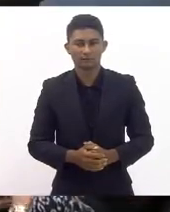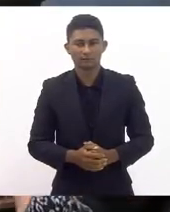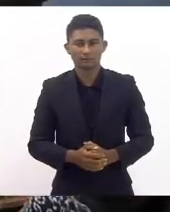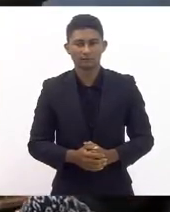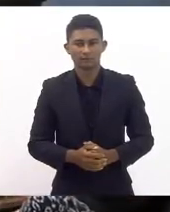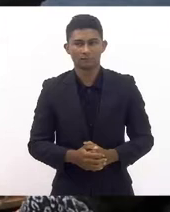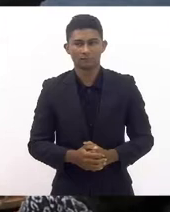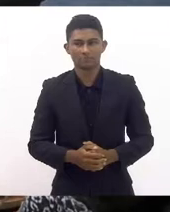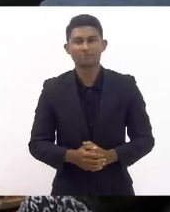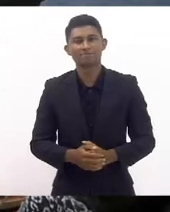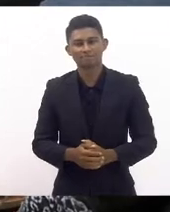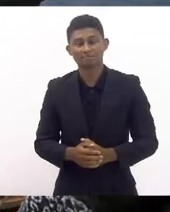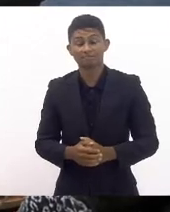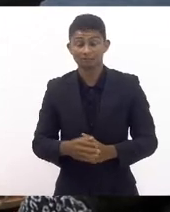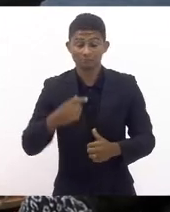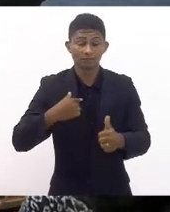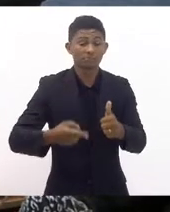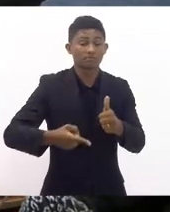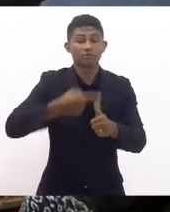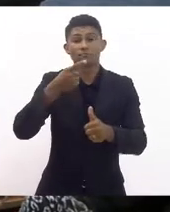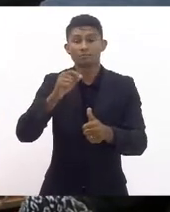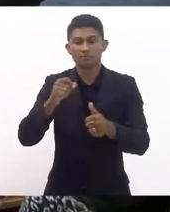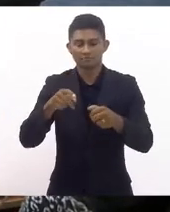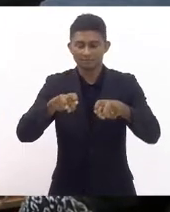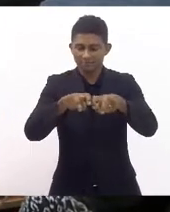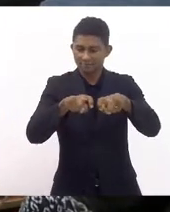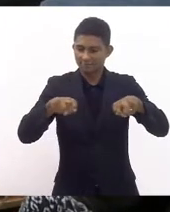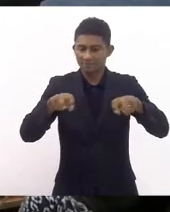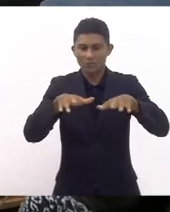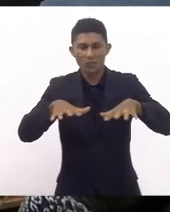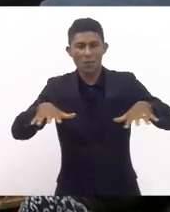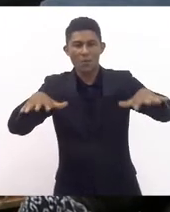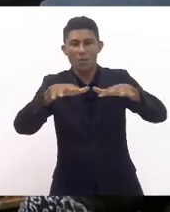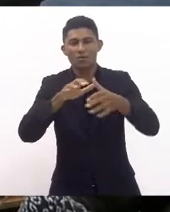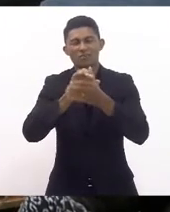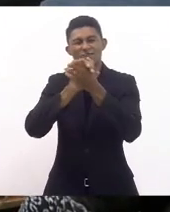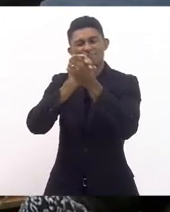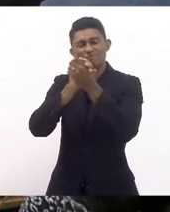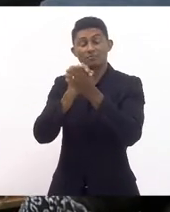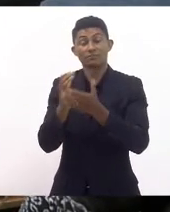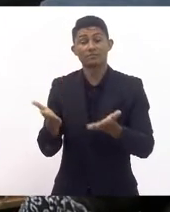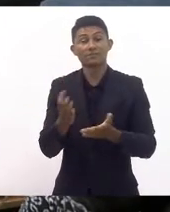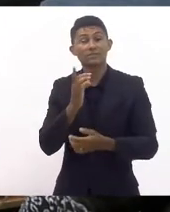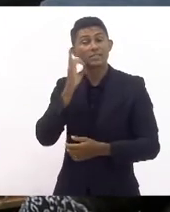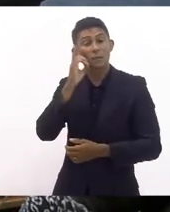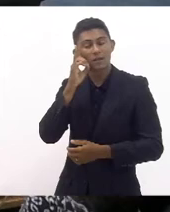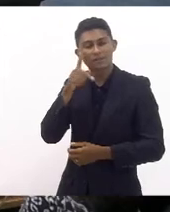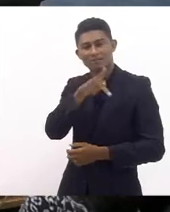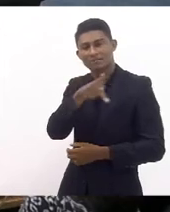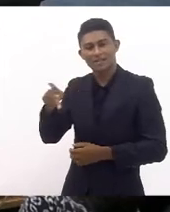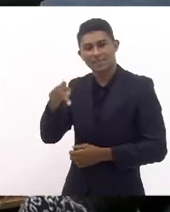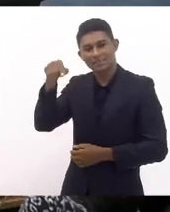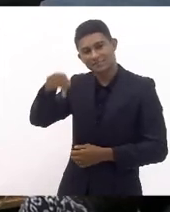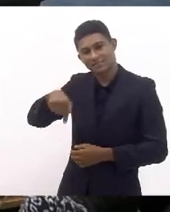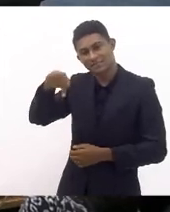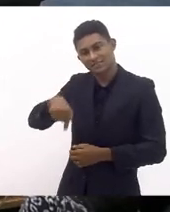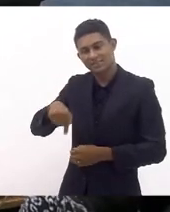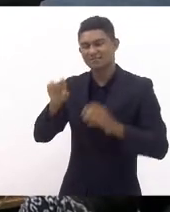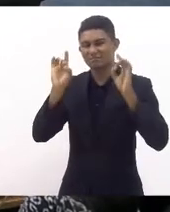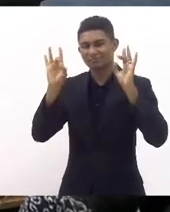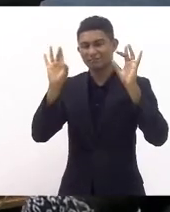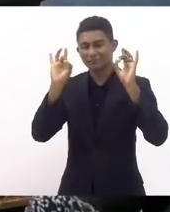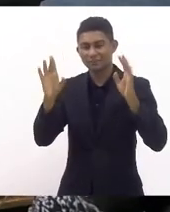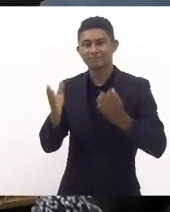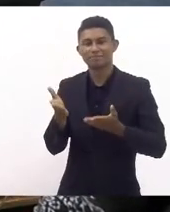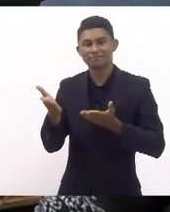Eu queria inicialmente cumprimentar a mesa, né? Excelentíssimo deputado que hoje preside essa sessão, meu